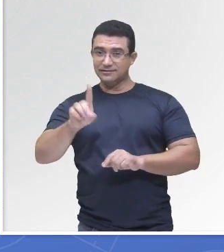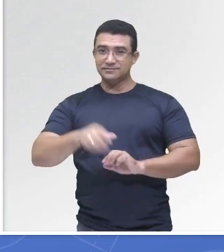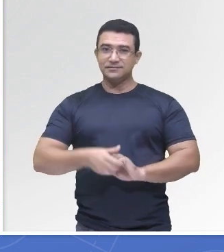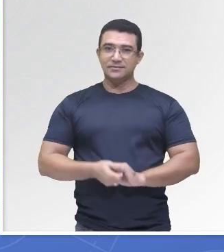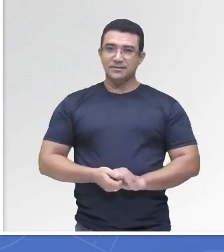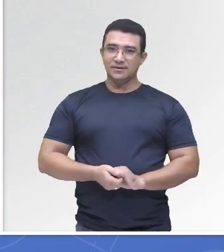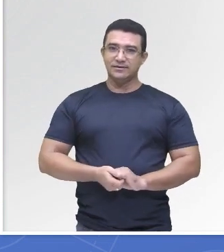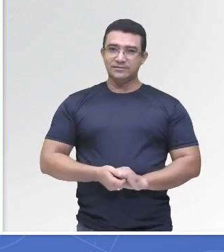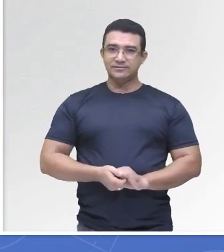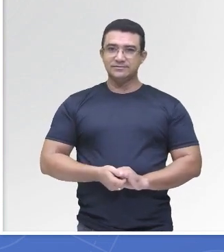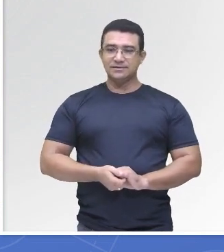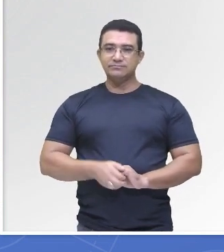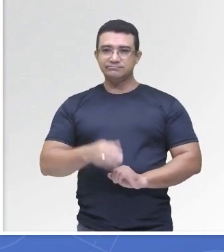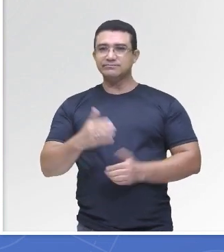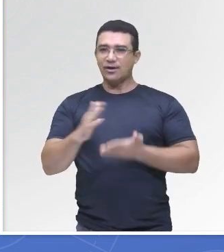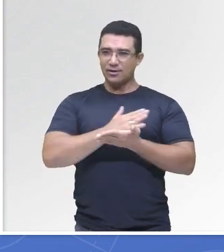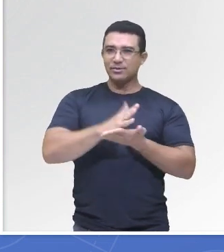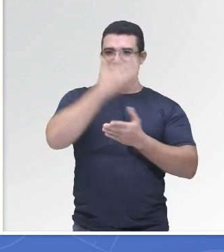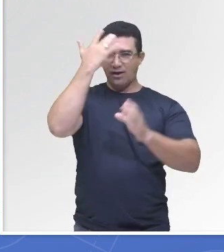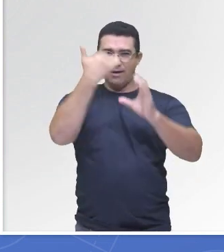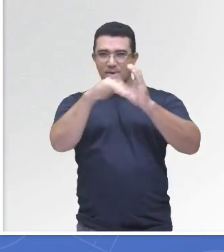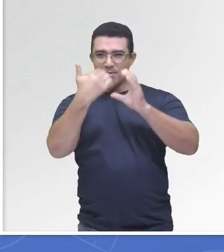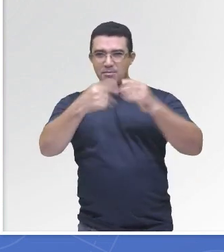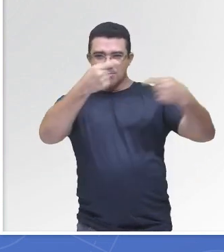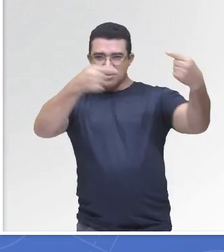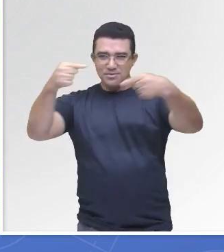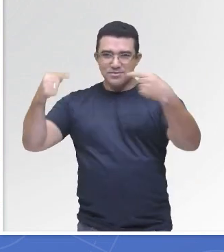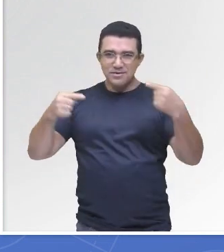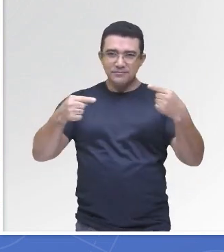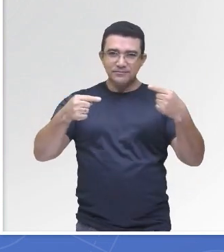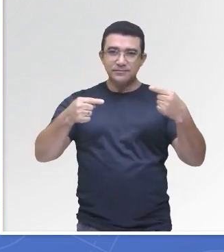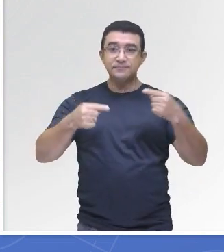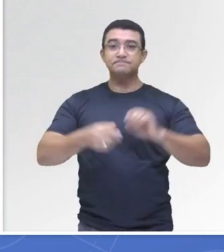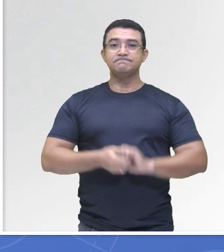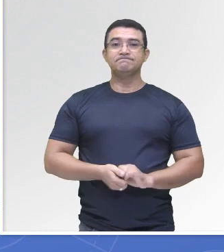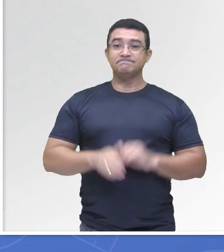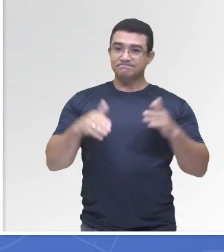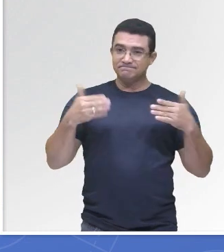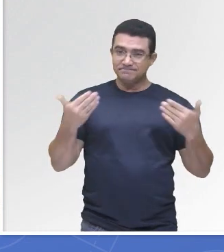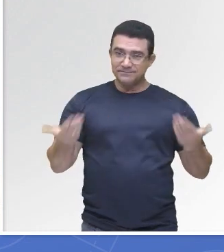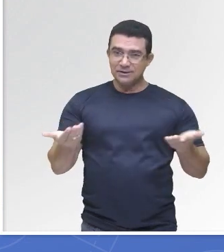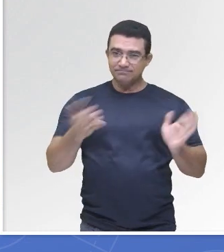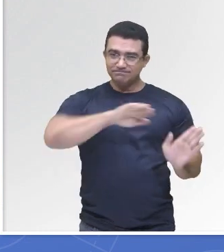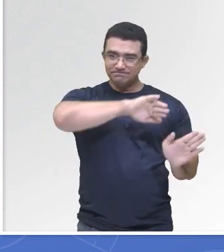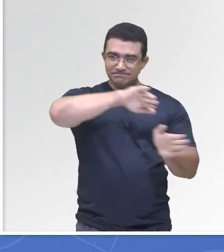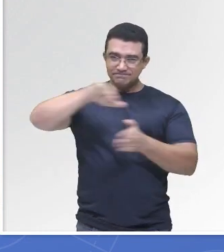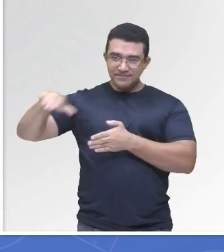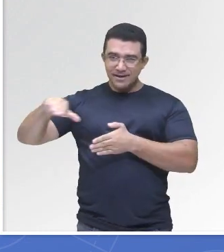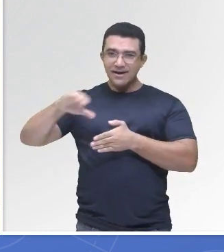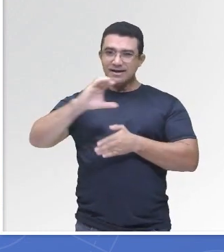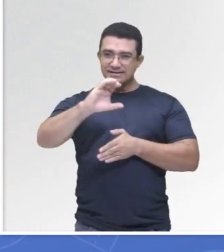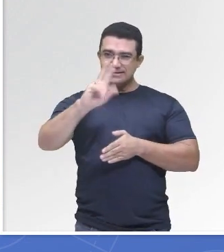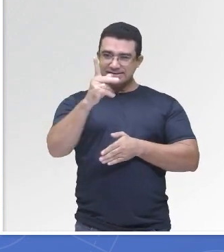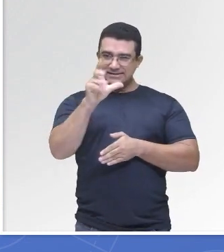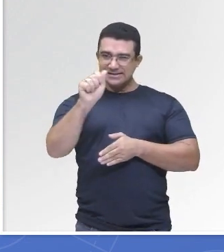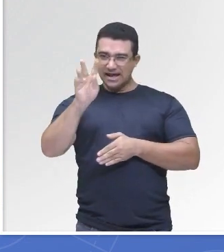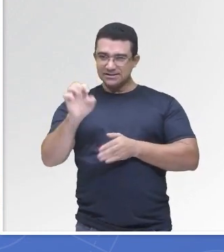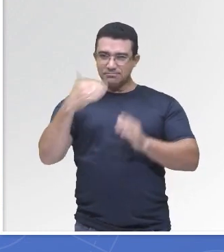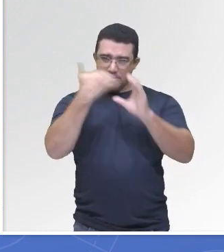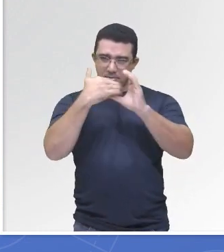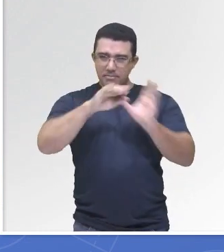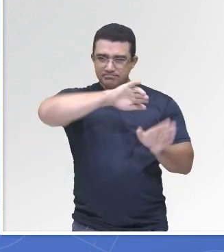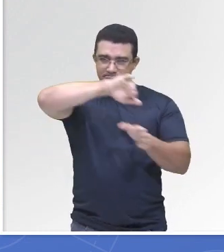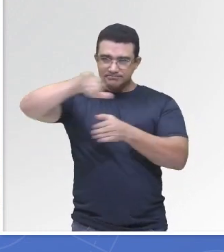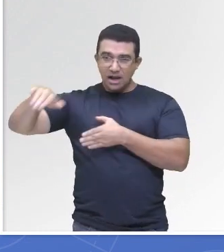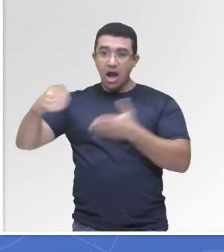muitas conversas aí no chat. Lembrando, tá, gente? Vamos deixar o nosso chat para a gente falar das questões,